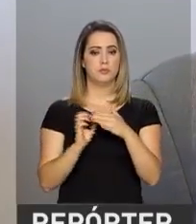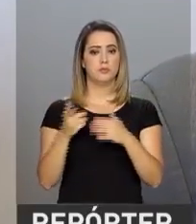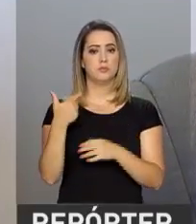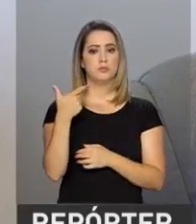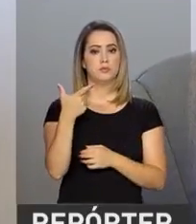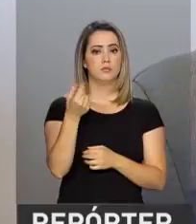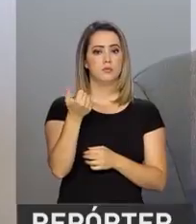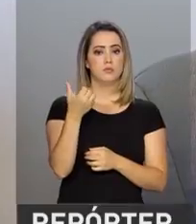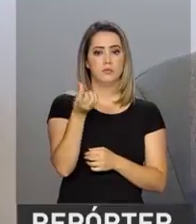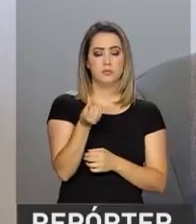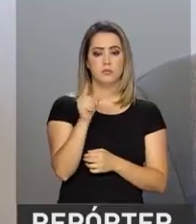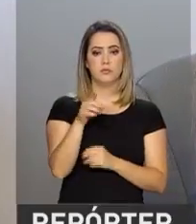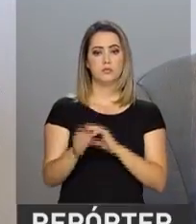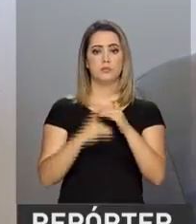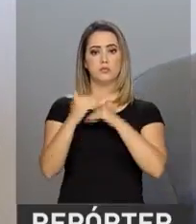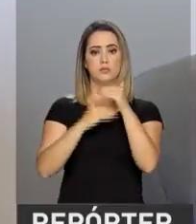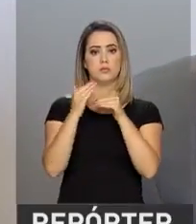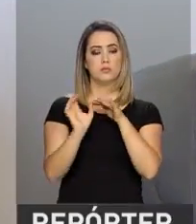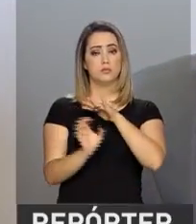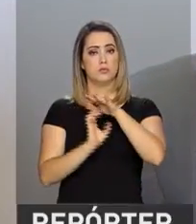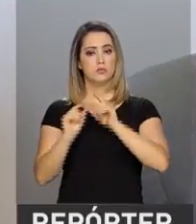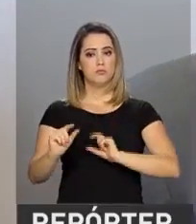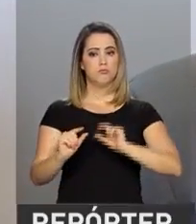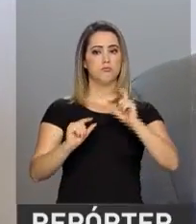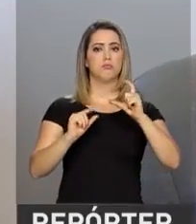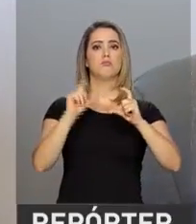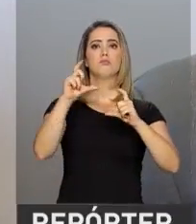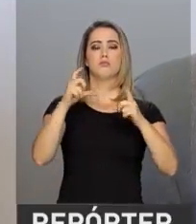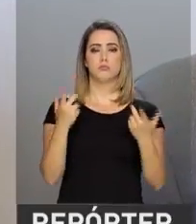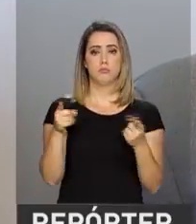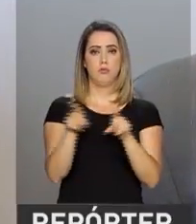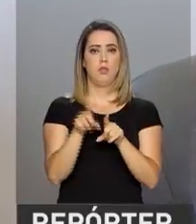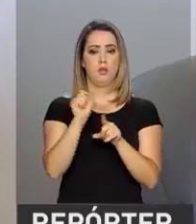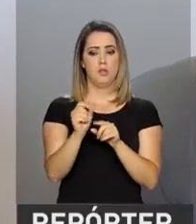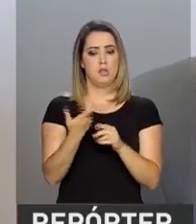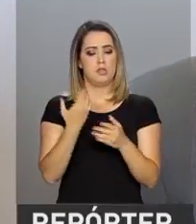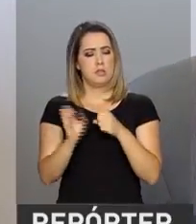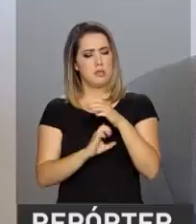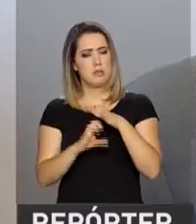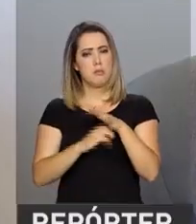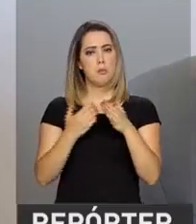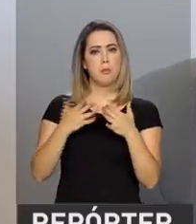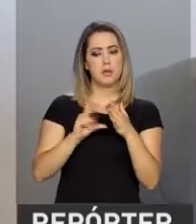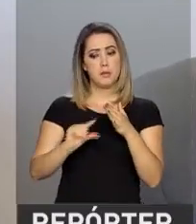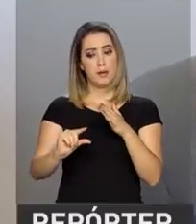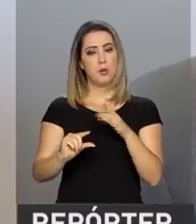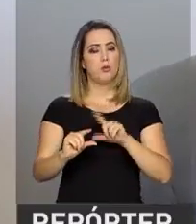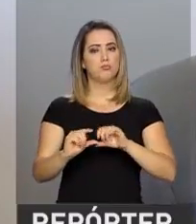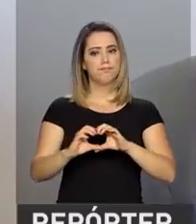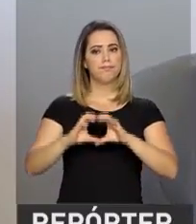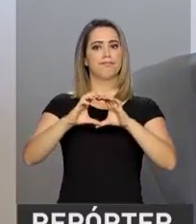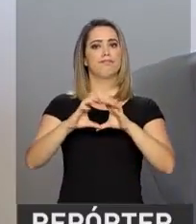2016 o fruto do crescimento das micro pequenas e esse crescimento de micro pequenas é cerca de 90%